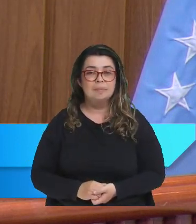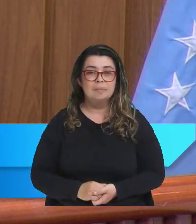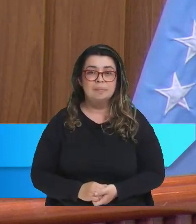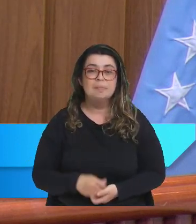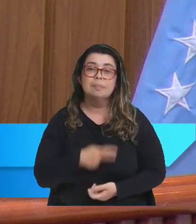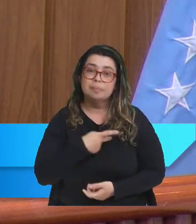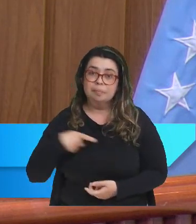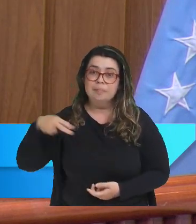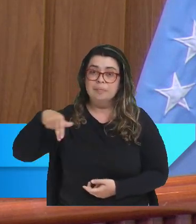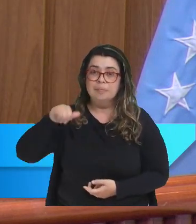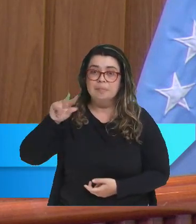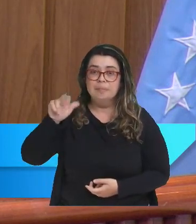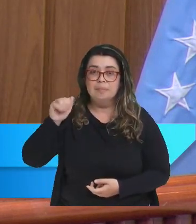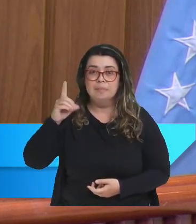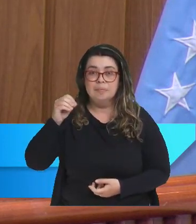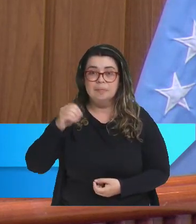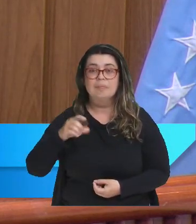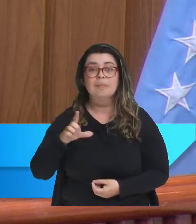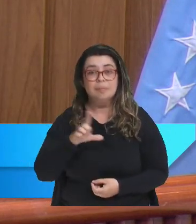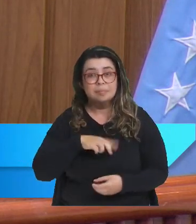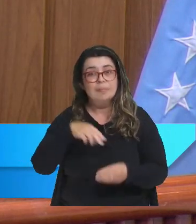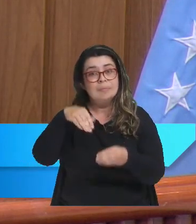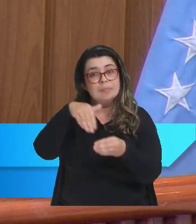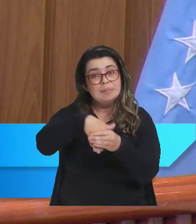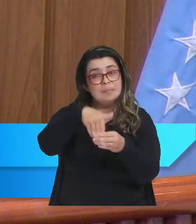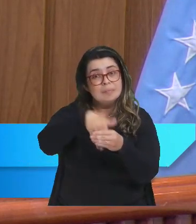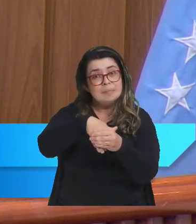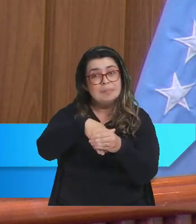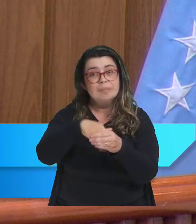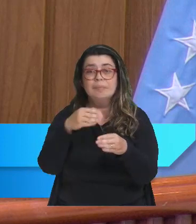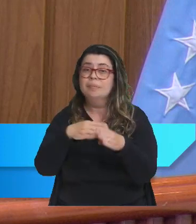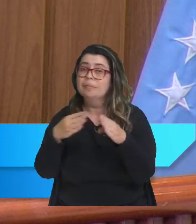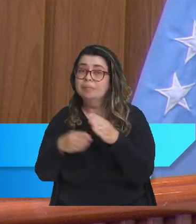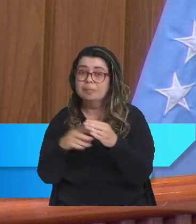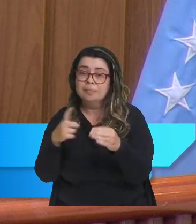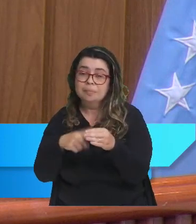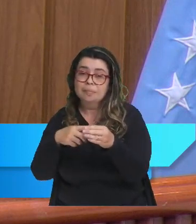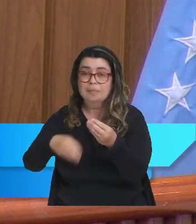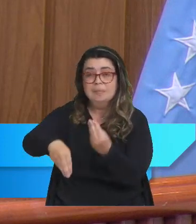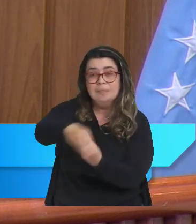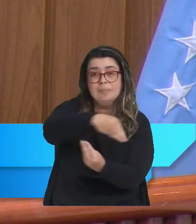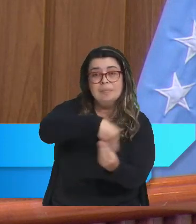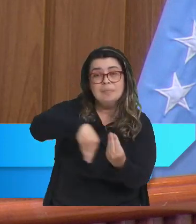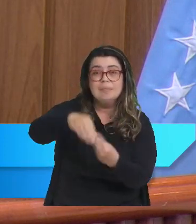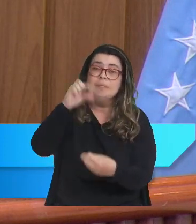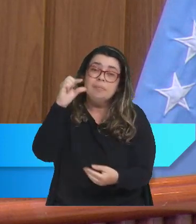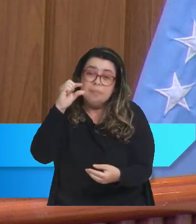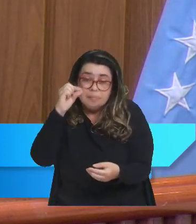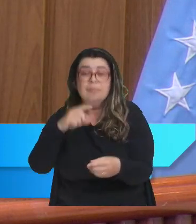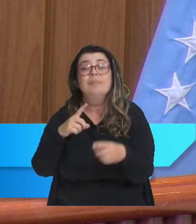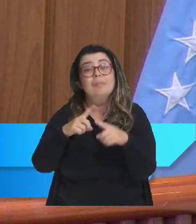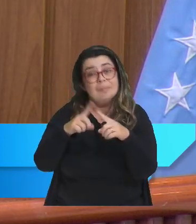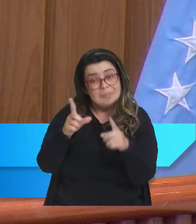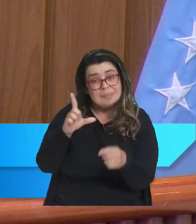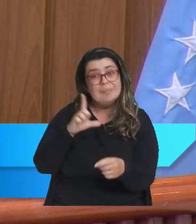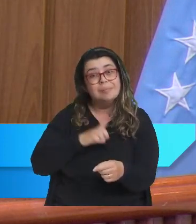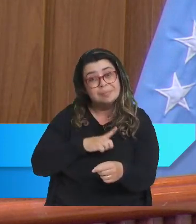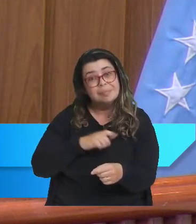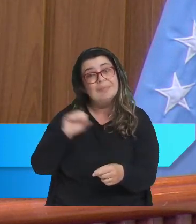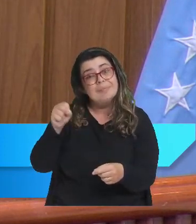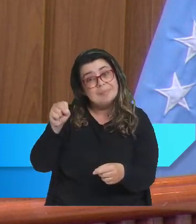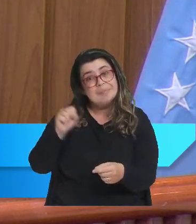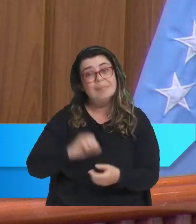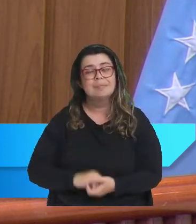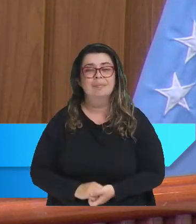né? Pouquinho, mas eu tive. Né? Sem tanta expressão, mas eu tive. Então,